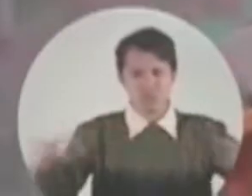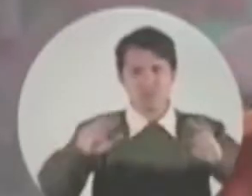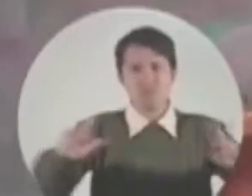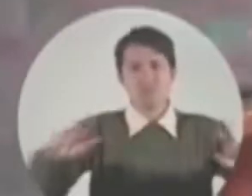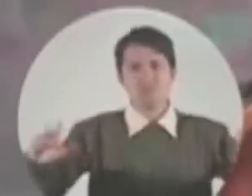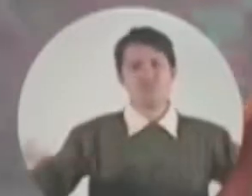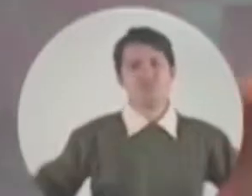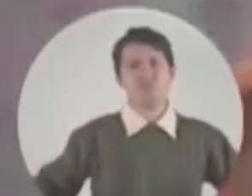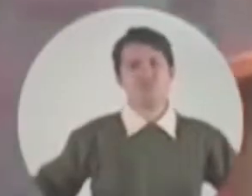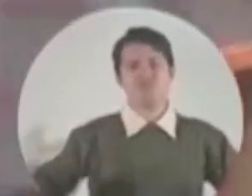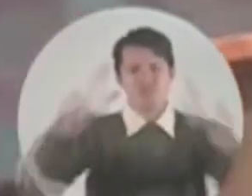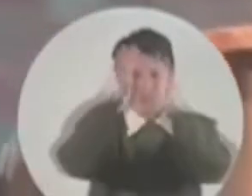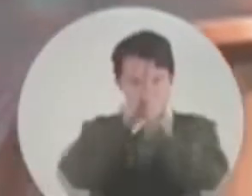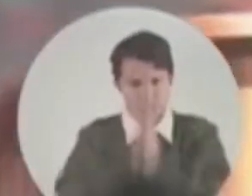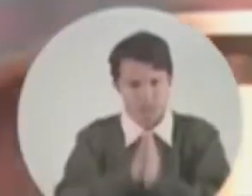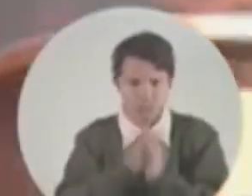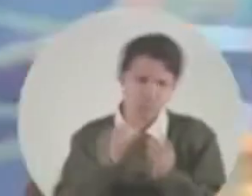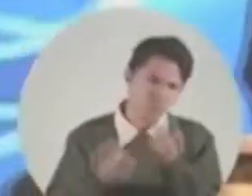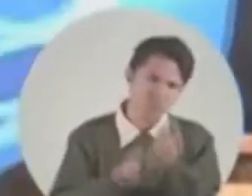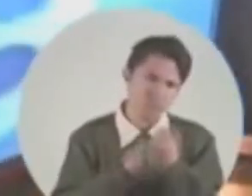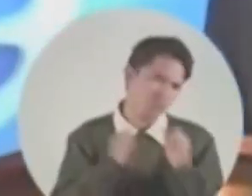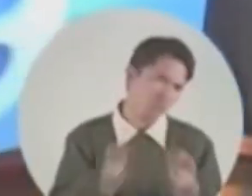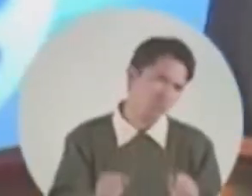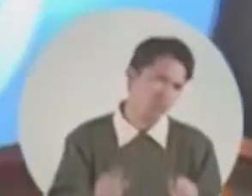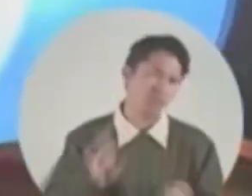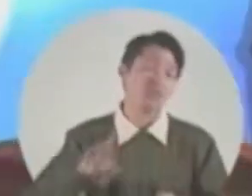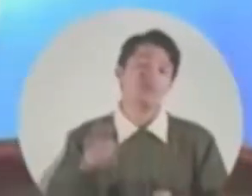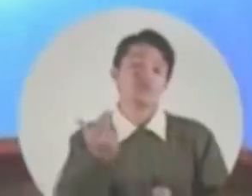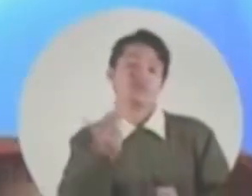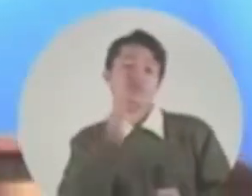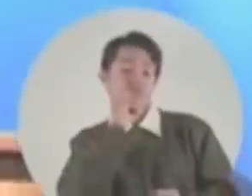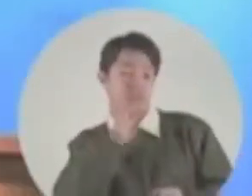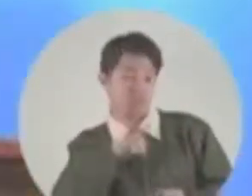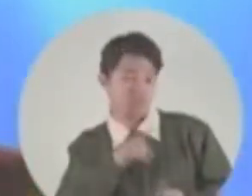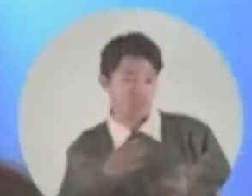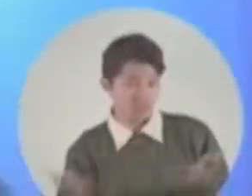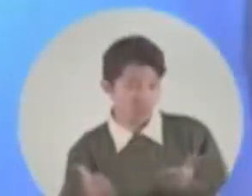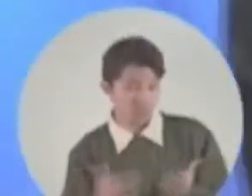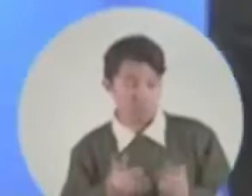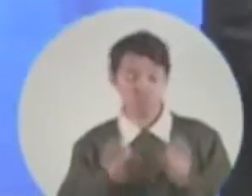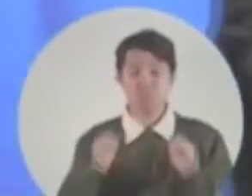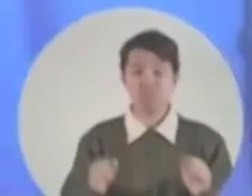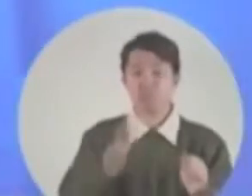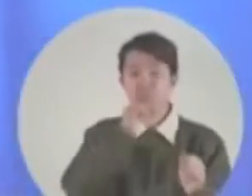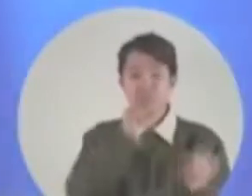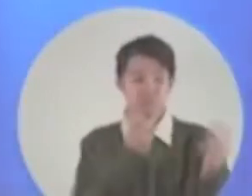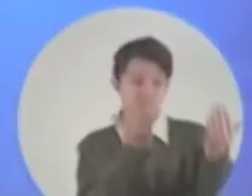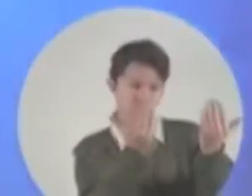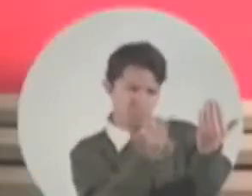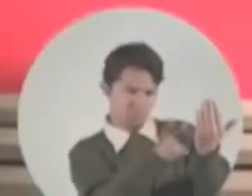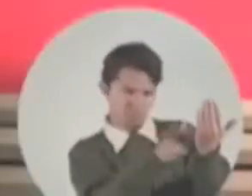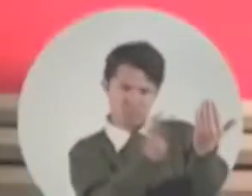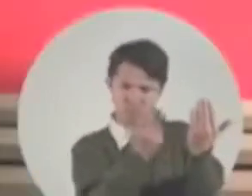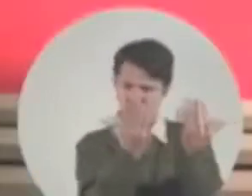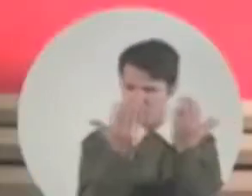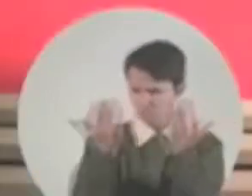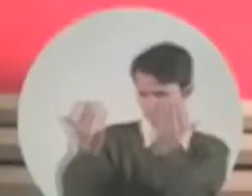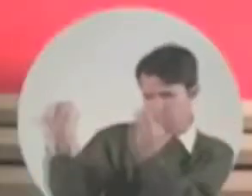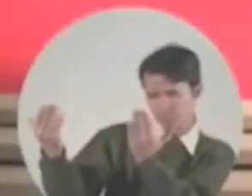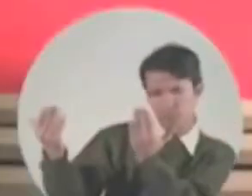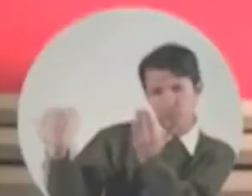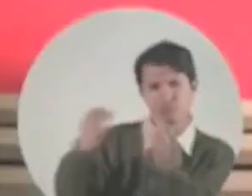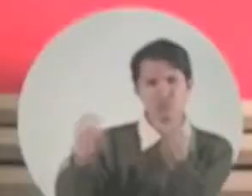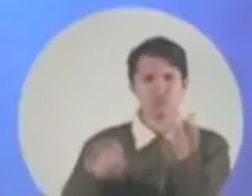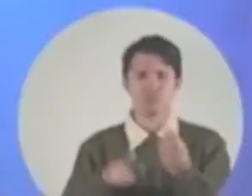algumas faces da adoração. É como se tivéssemos um prisma aqui, e a gente